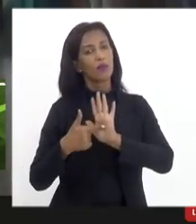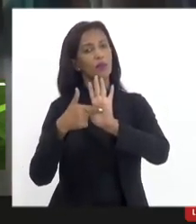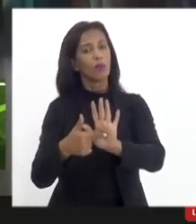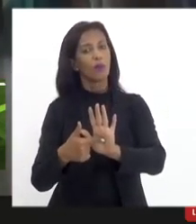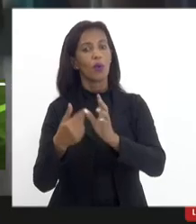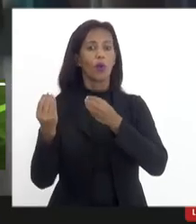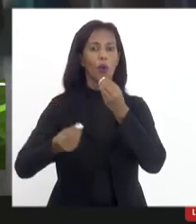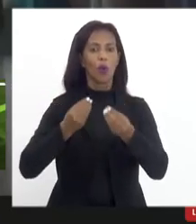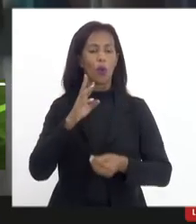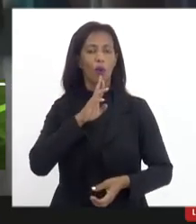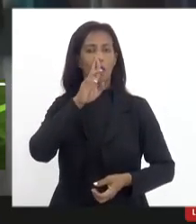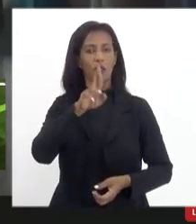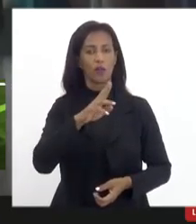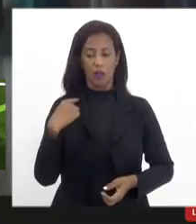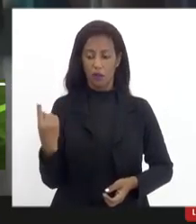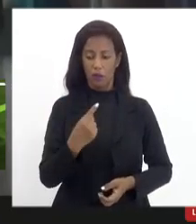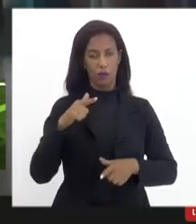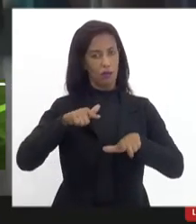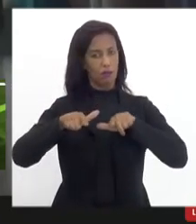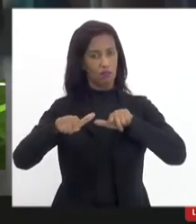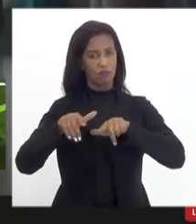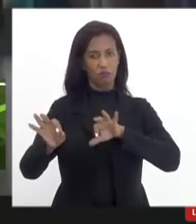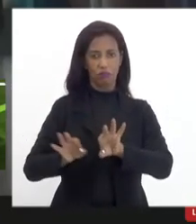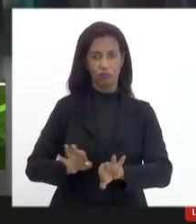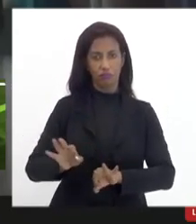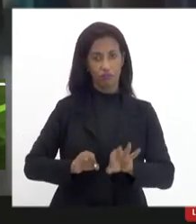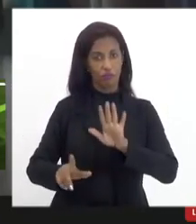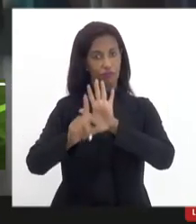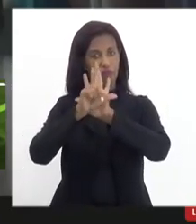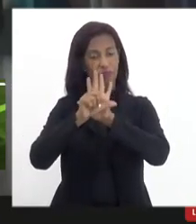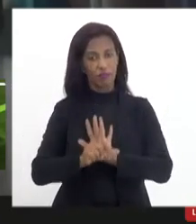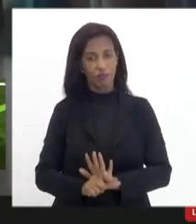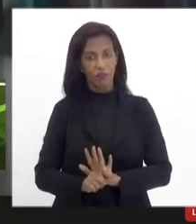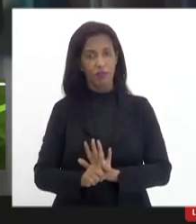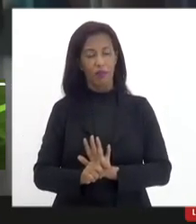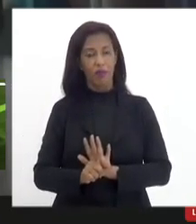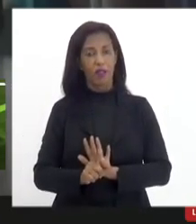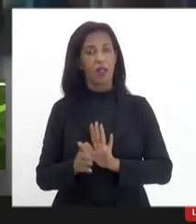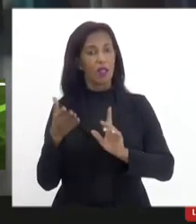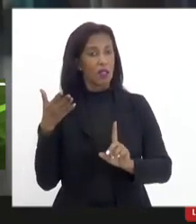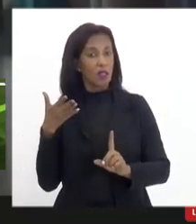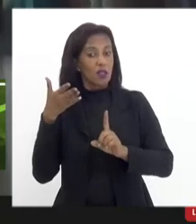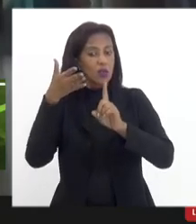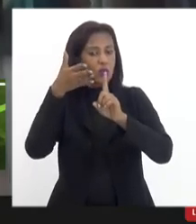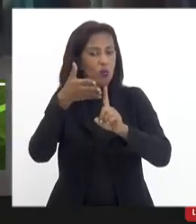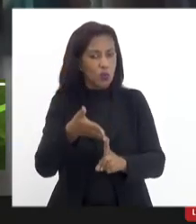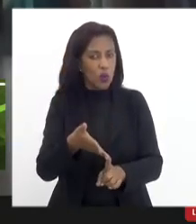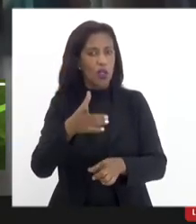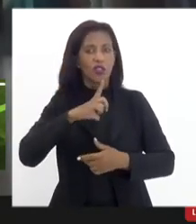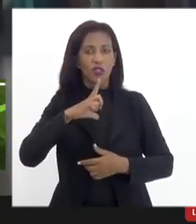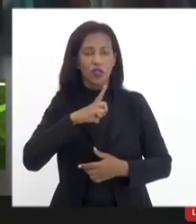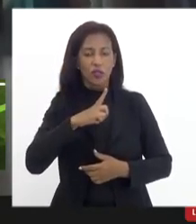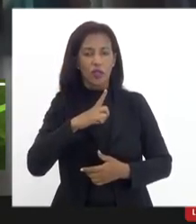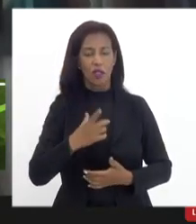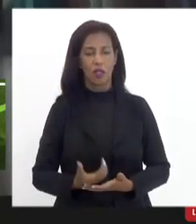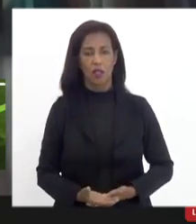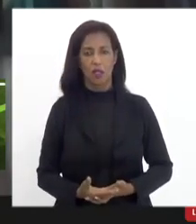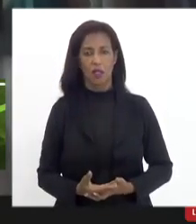como resultado do nosso trabalho de elaboração legislativa tem a legitimidade de ter tido não